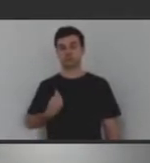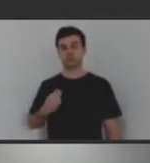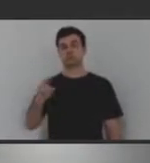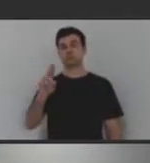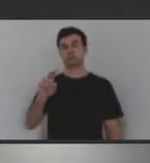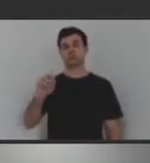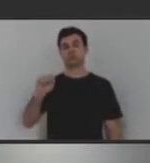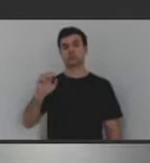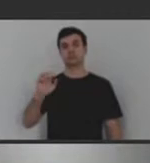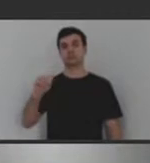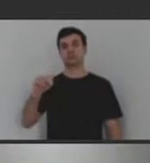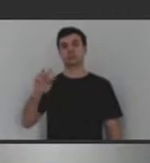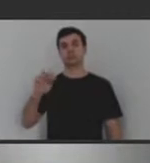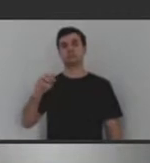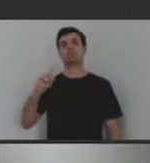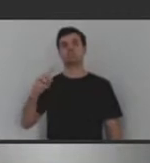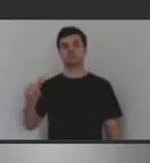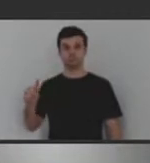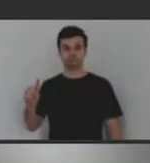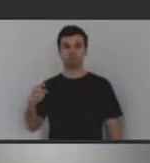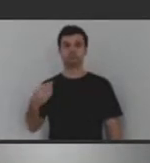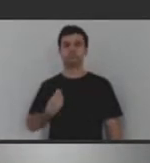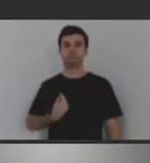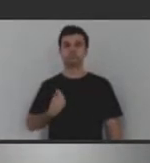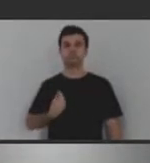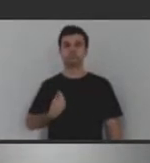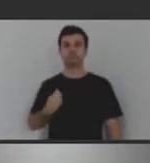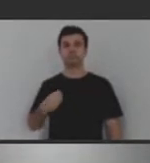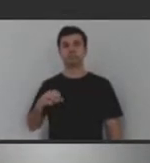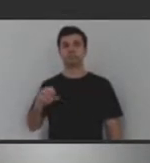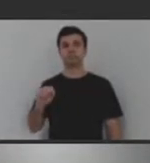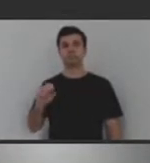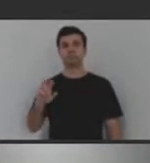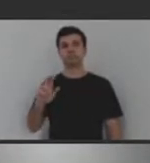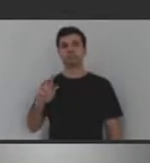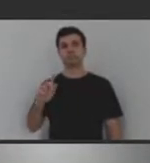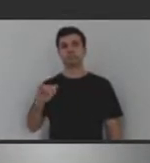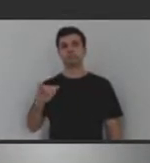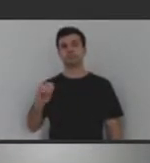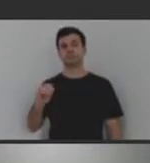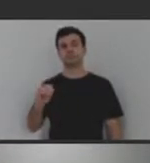Sebastião Correia. Presente. Doutor Sérgio Rosa.